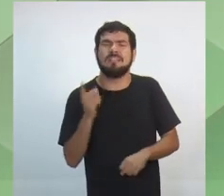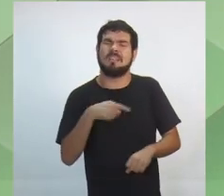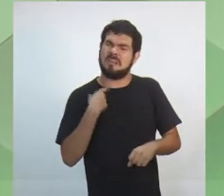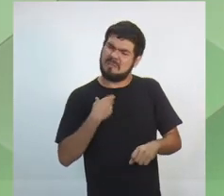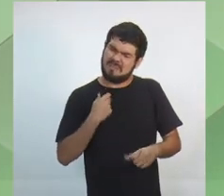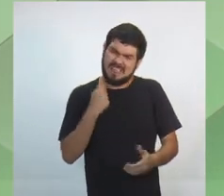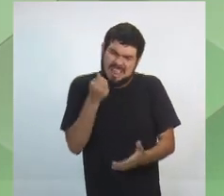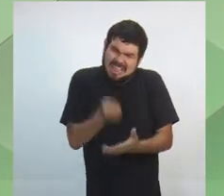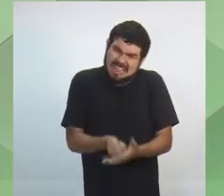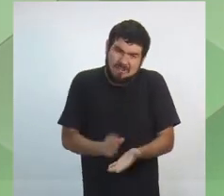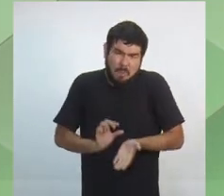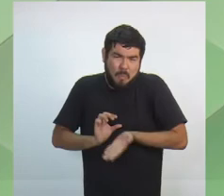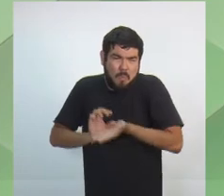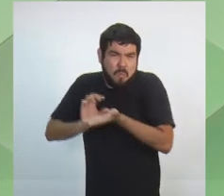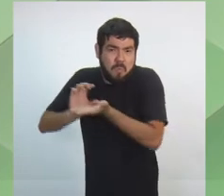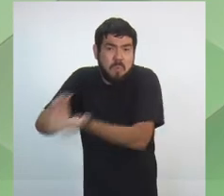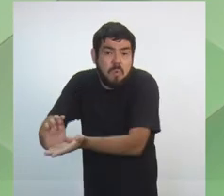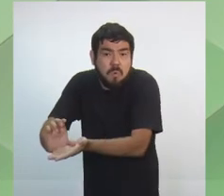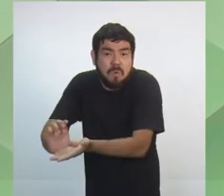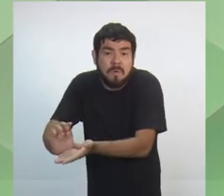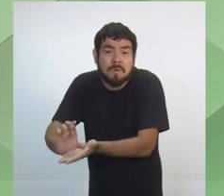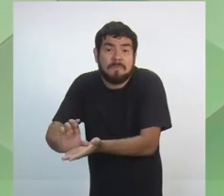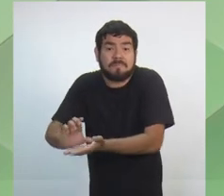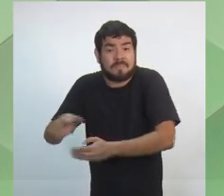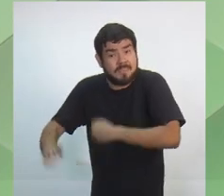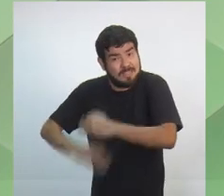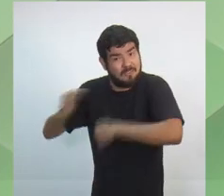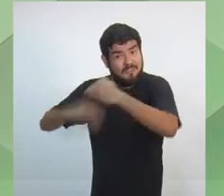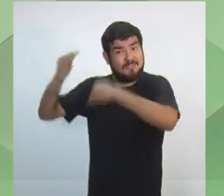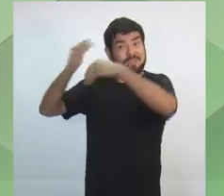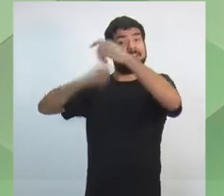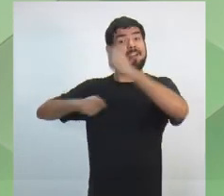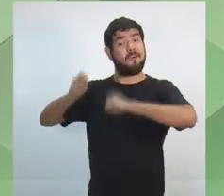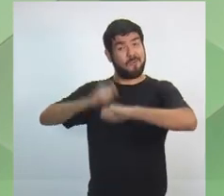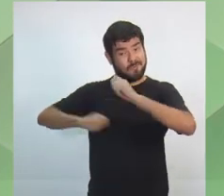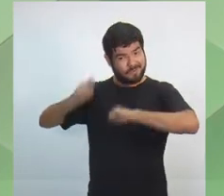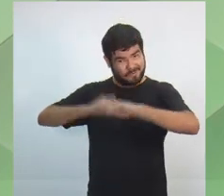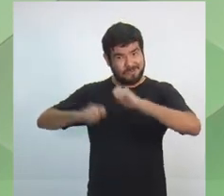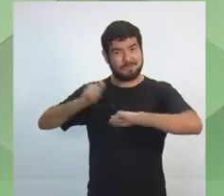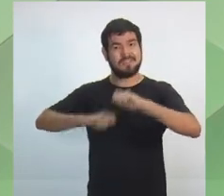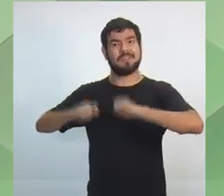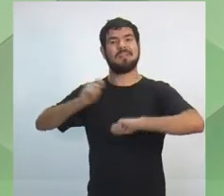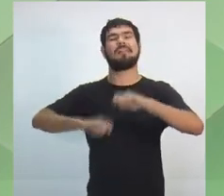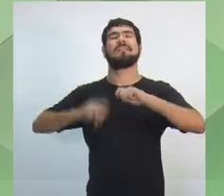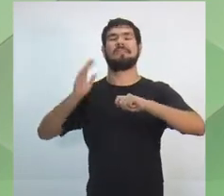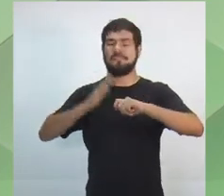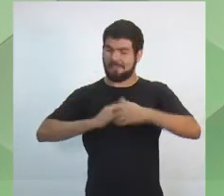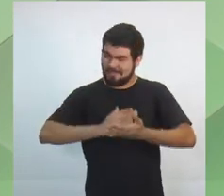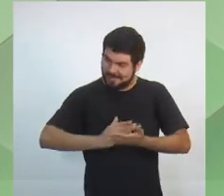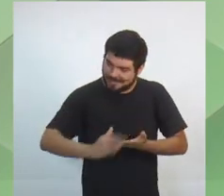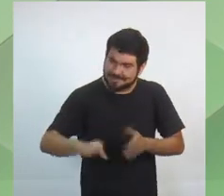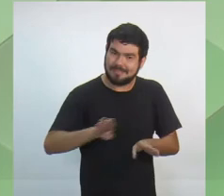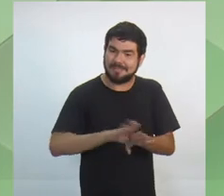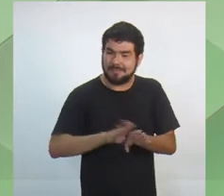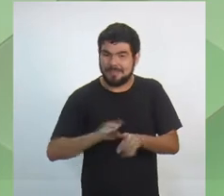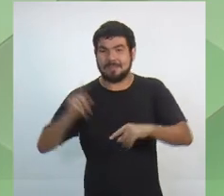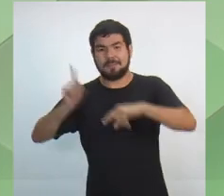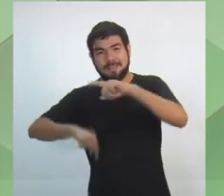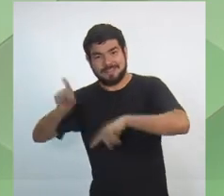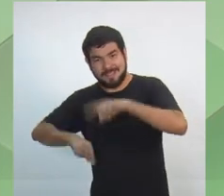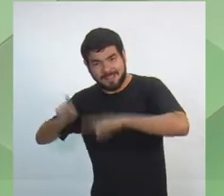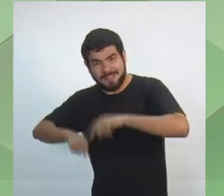fortemente no setor primário. O desenvolvimento econômico do estado do Amazonas passa por aí também. Vamos